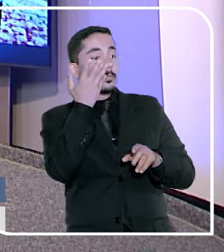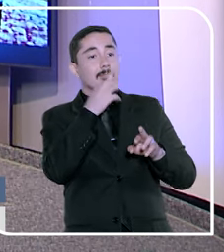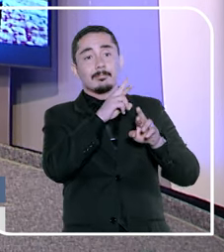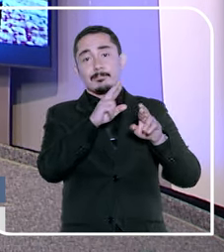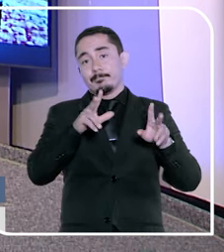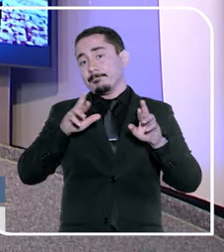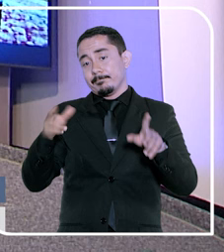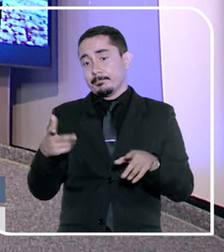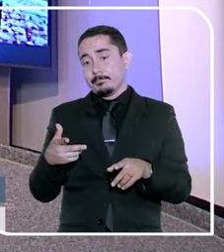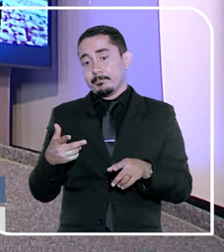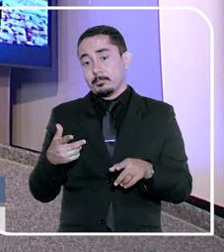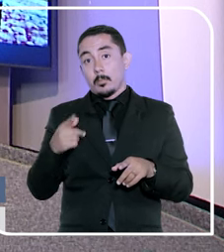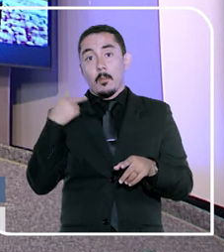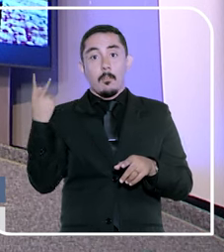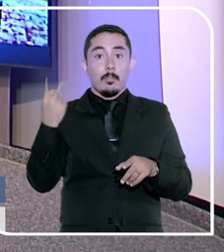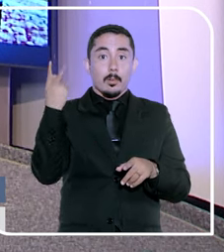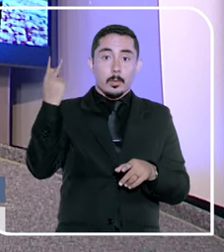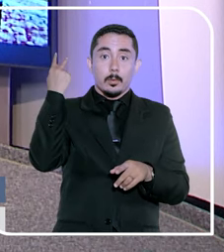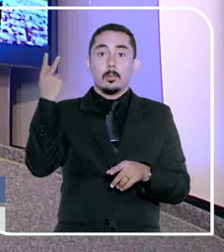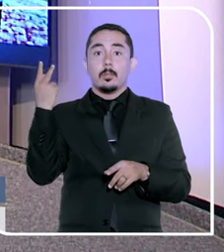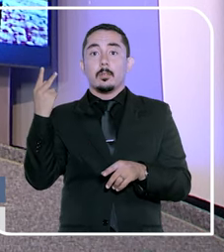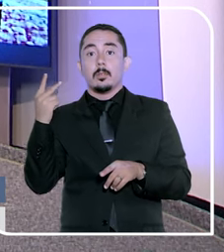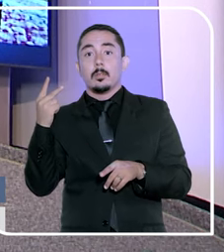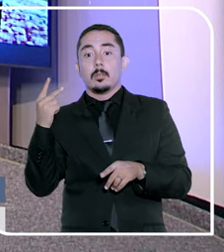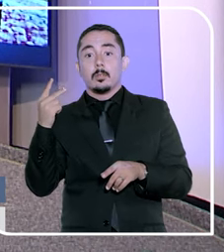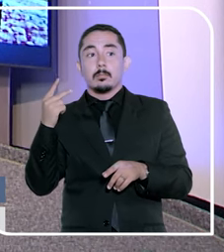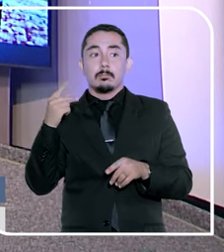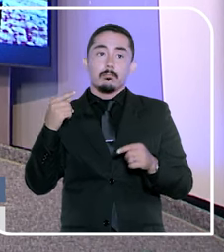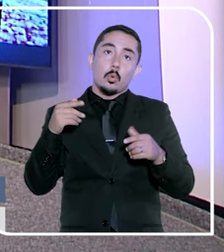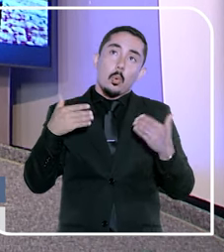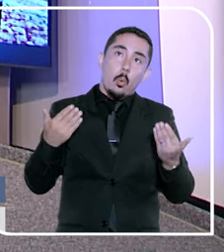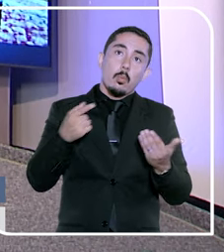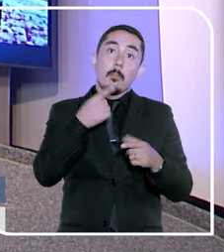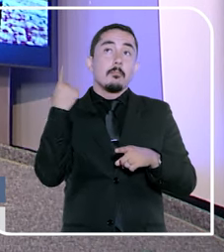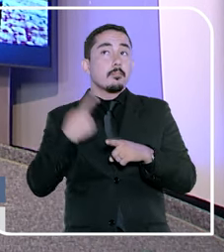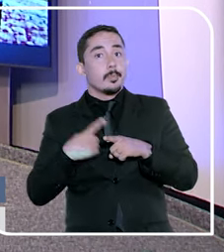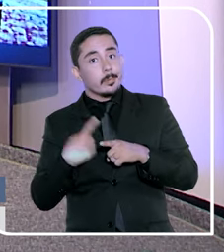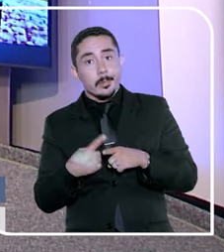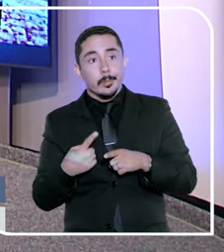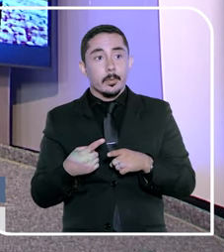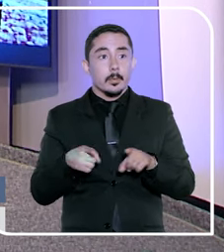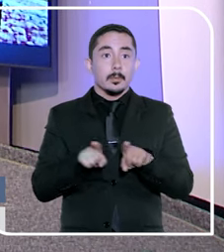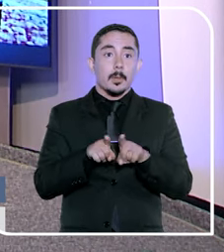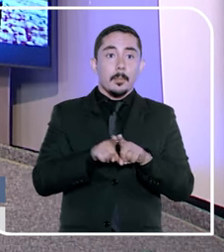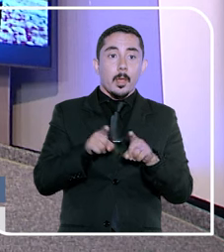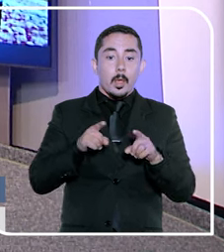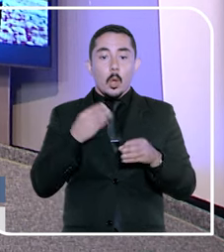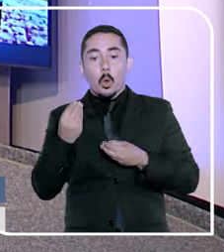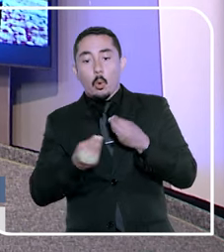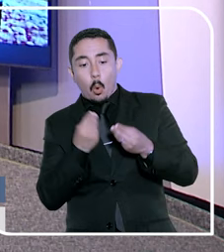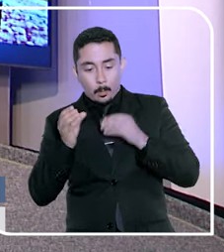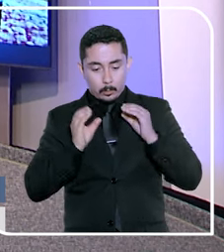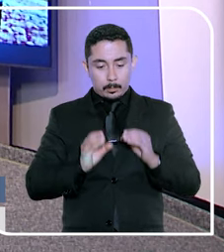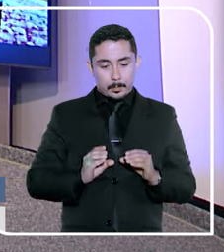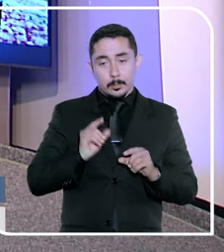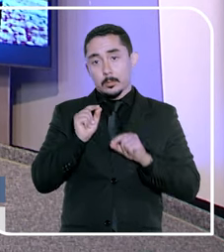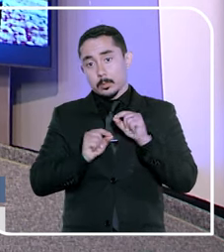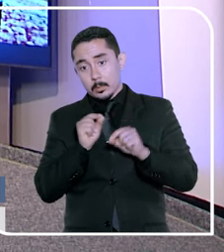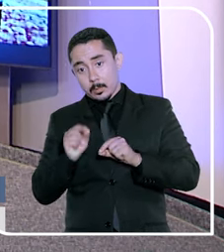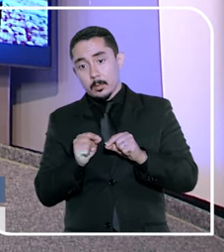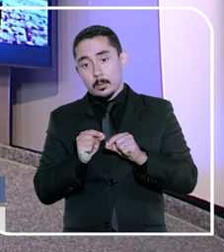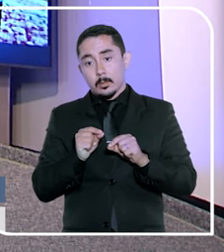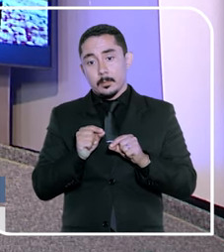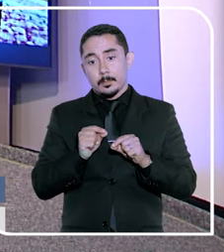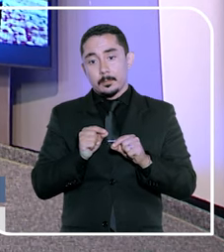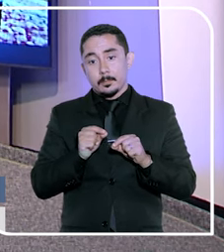tanto os valores envolvidos como os motivos como as formas dos comportamentos e e por